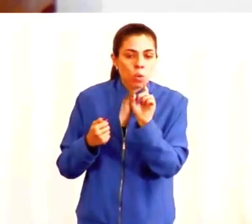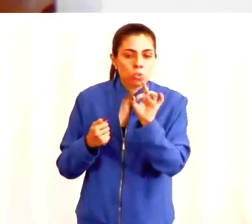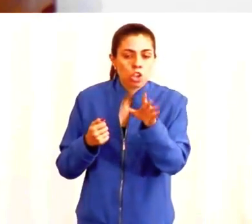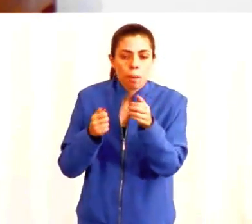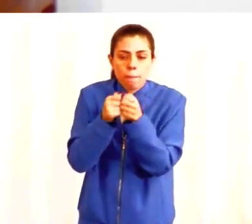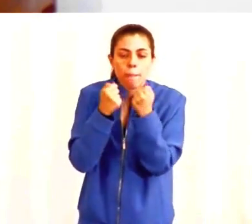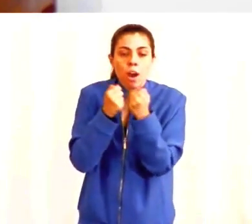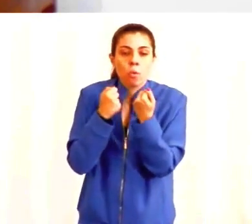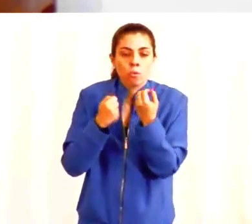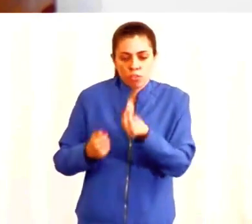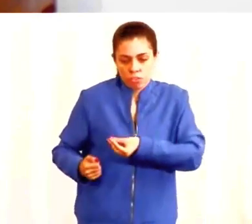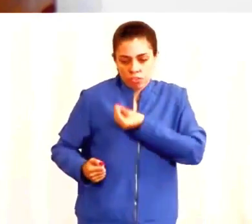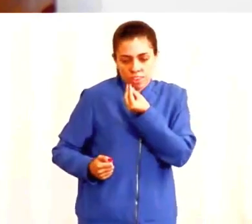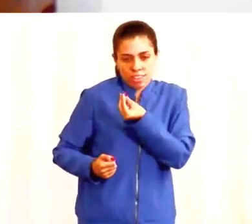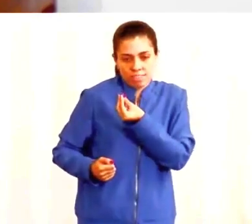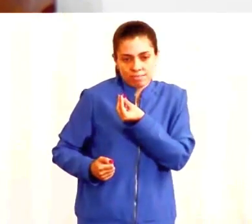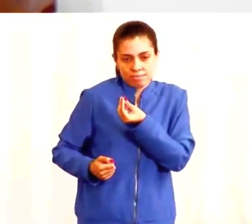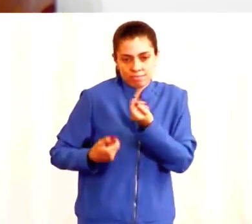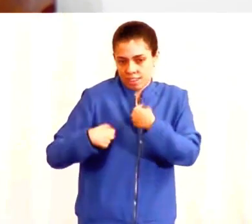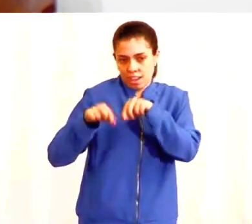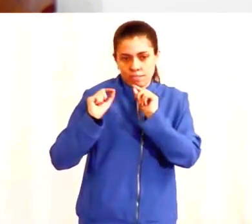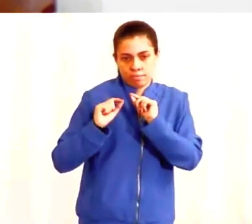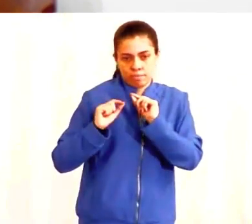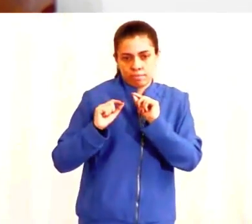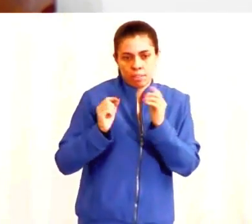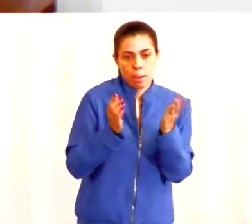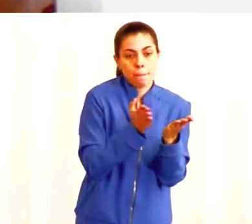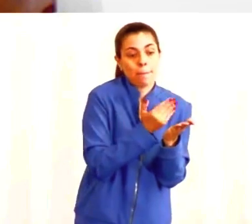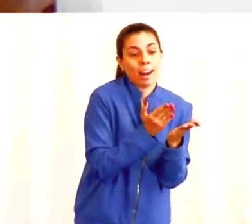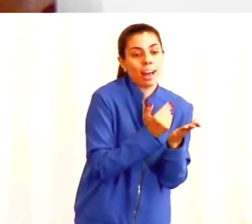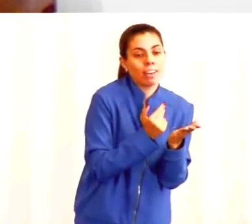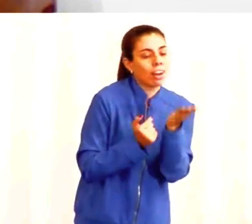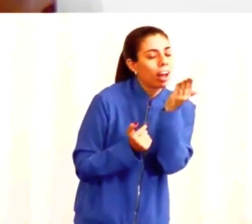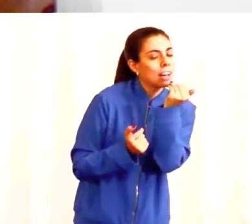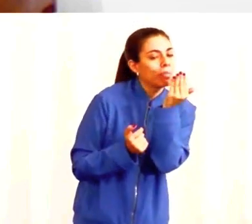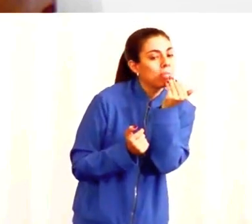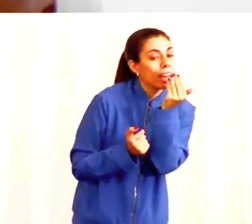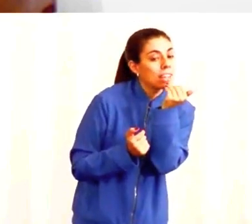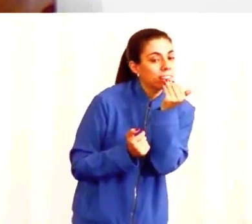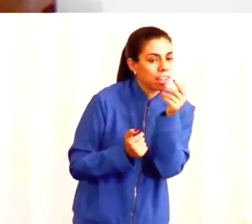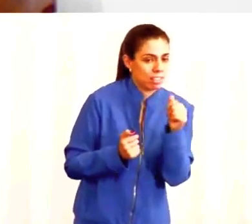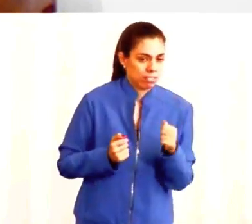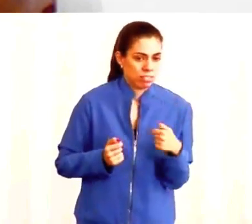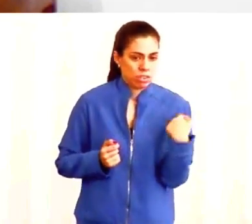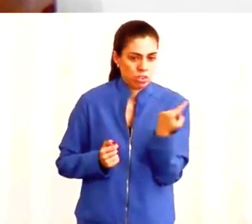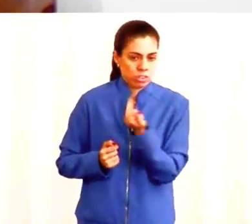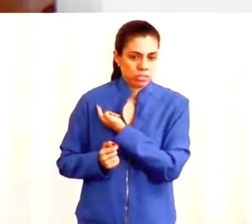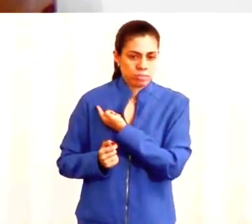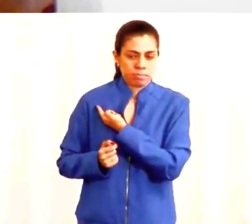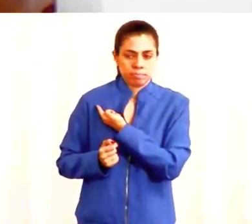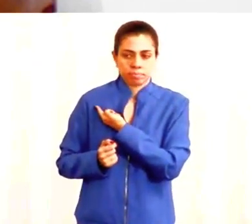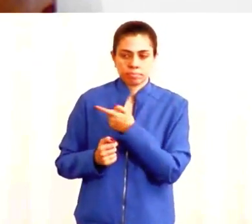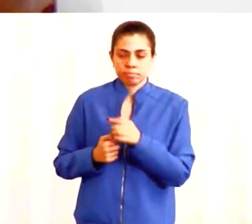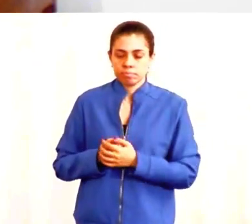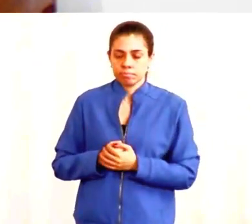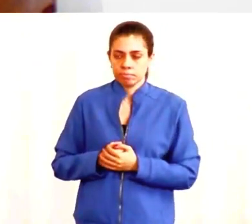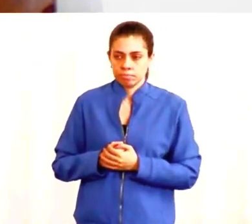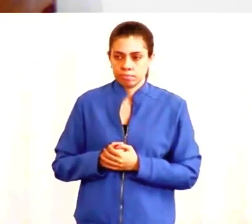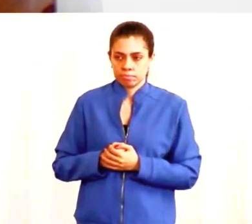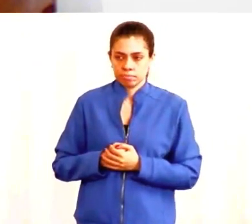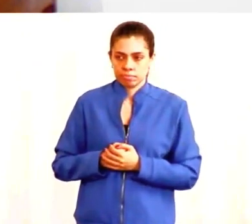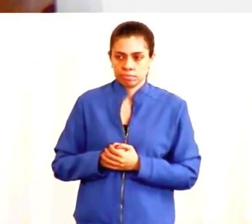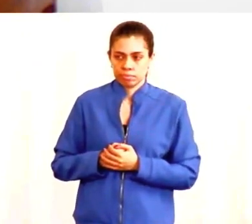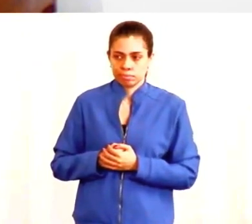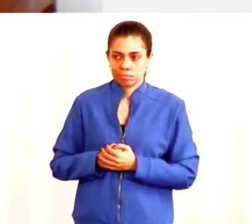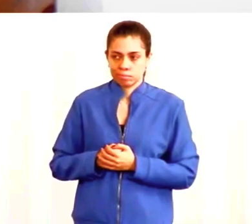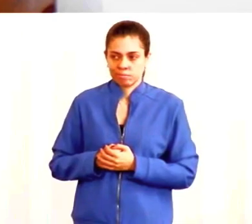nossa comunhão continue a ser para todos nós um fortalecimento entre nós, porque isso é o culto ao Senhor comunitário.